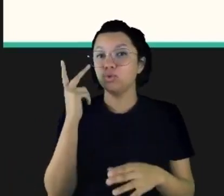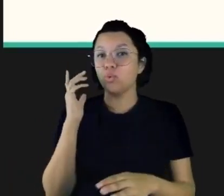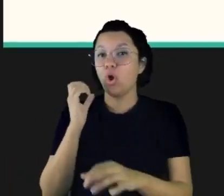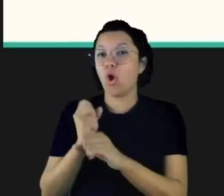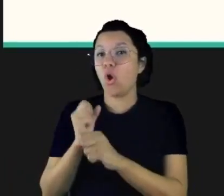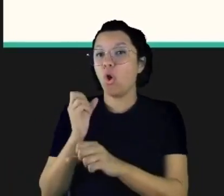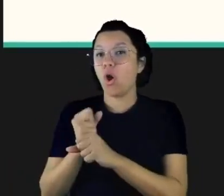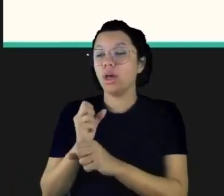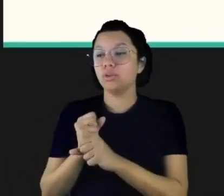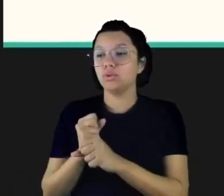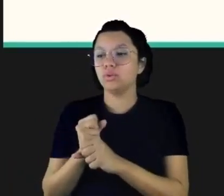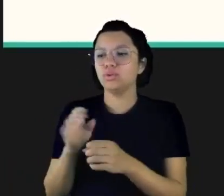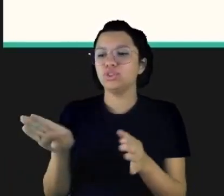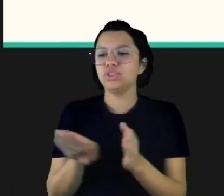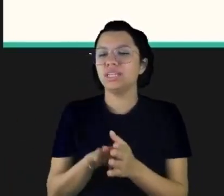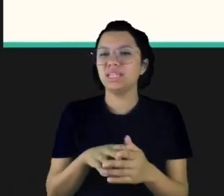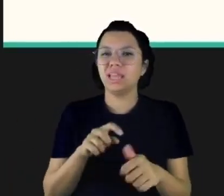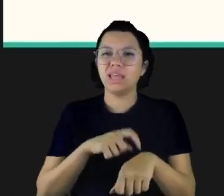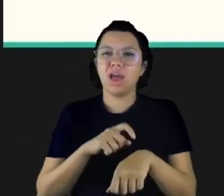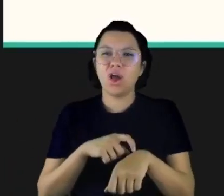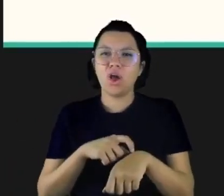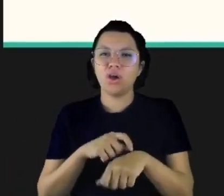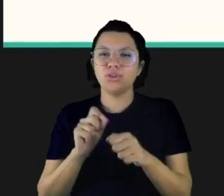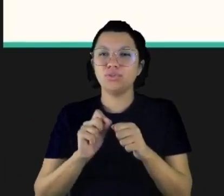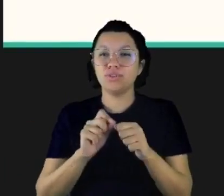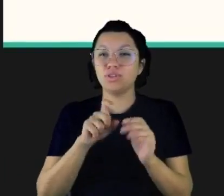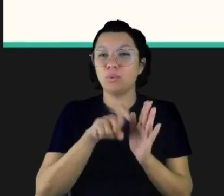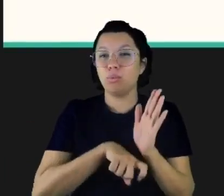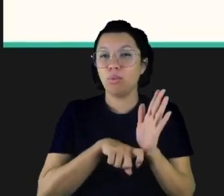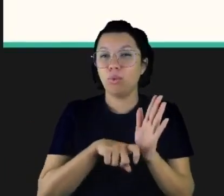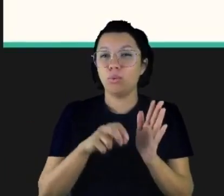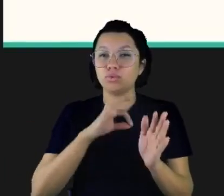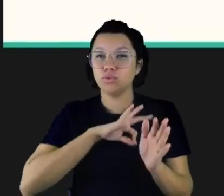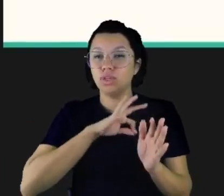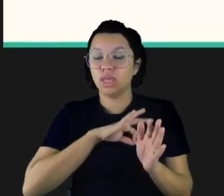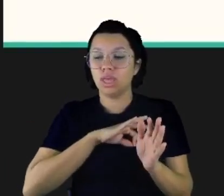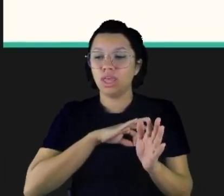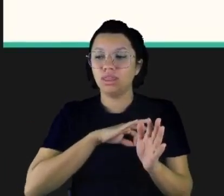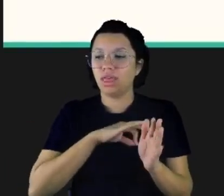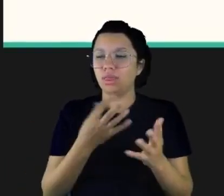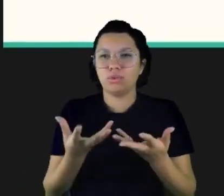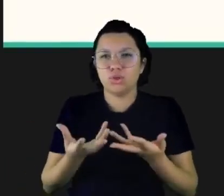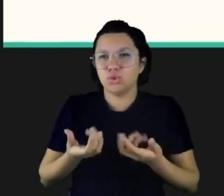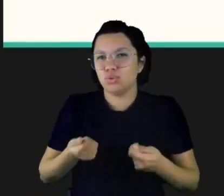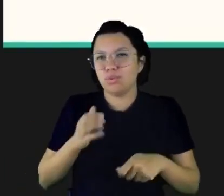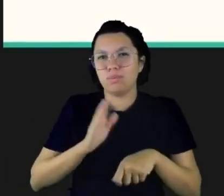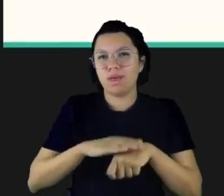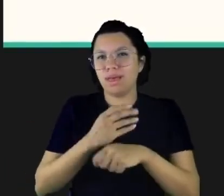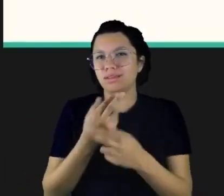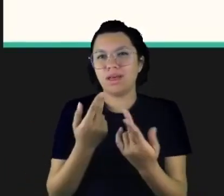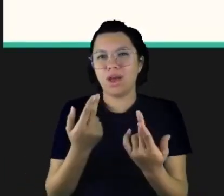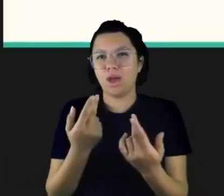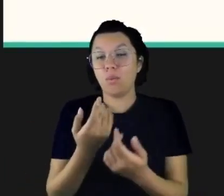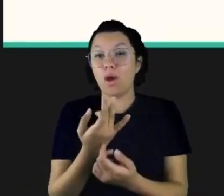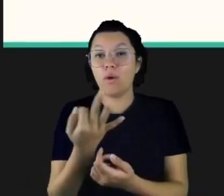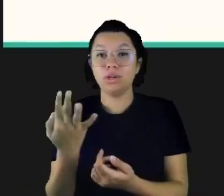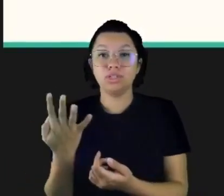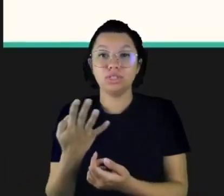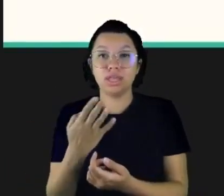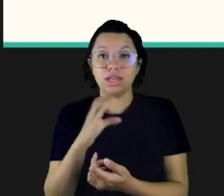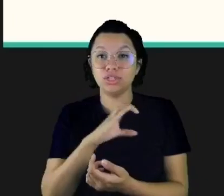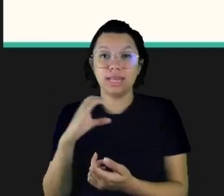quer mais assumir aquela quantidade de clientes, porque ele já não... Então, eles vão simplificando